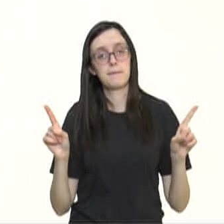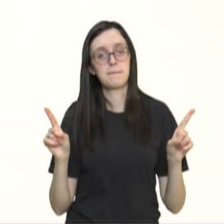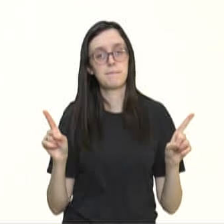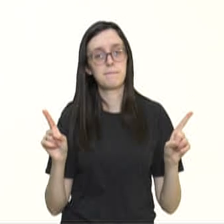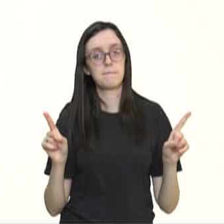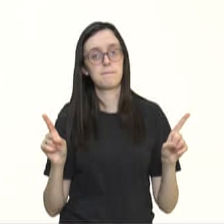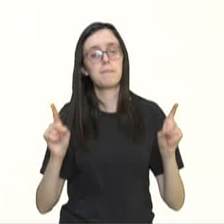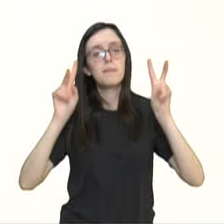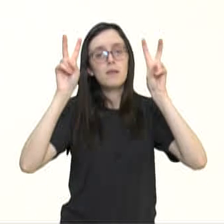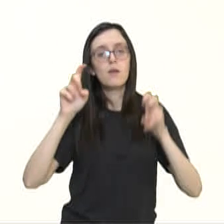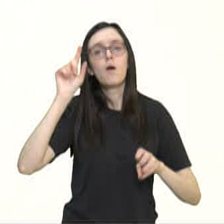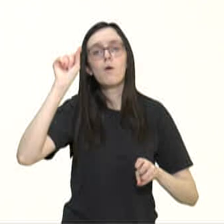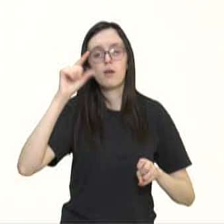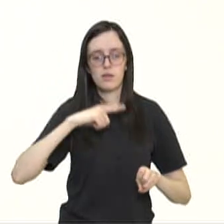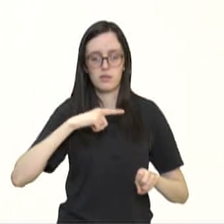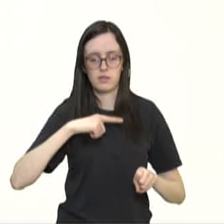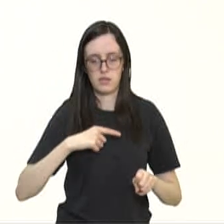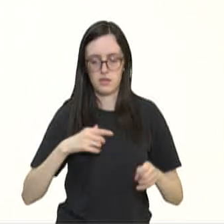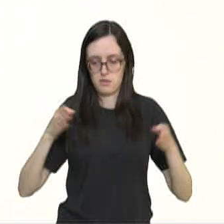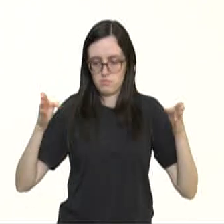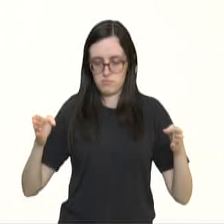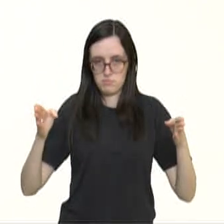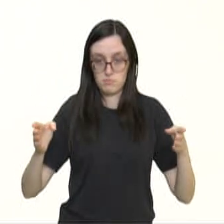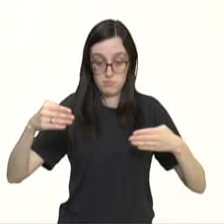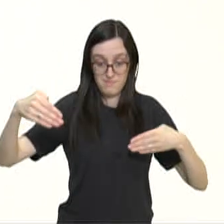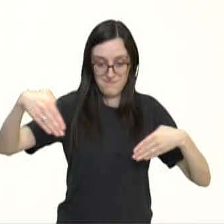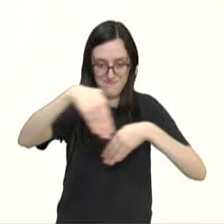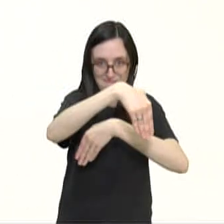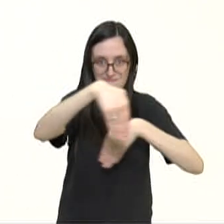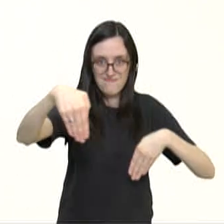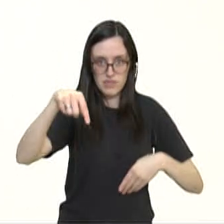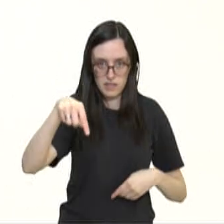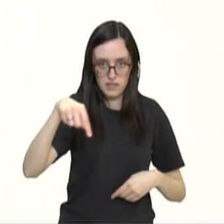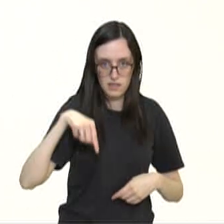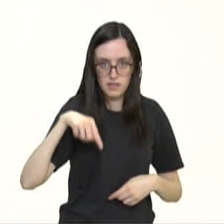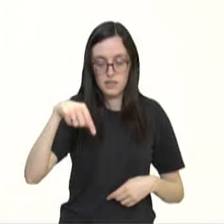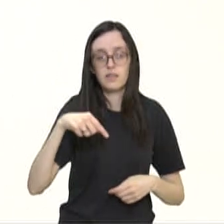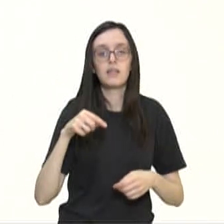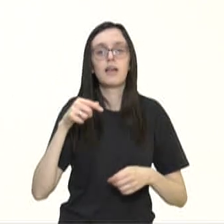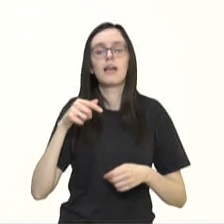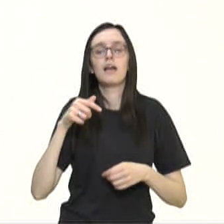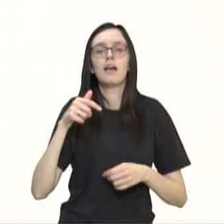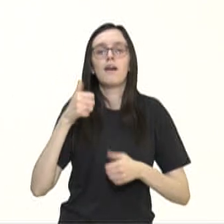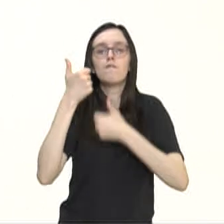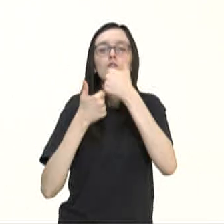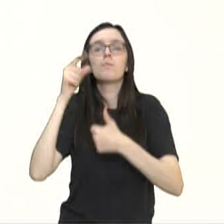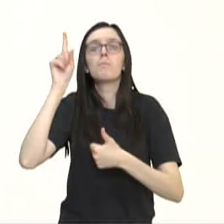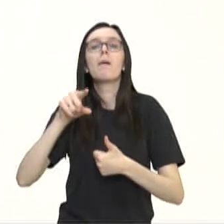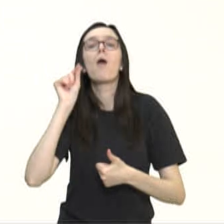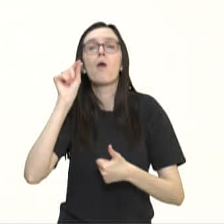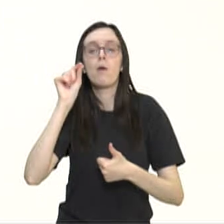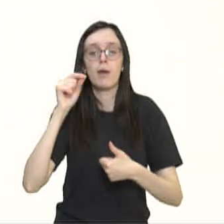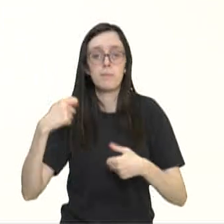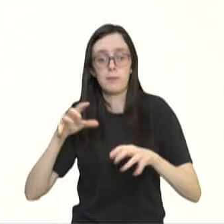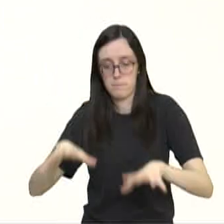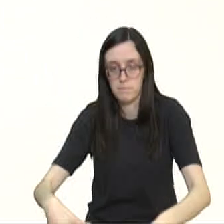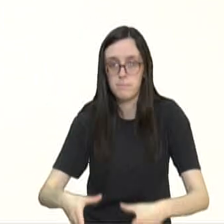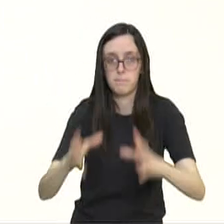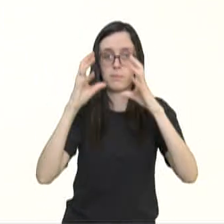é milimétrica e nem sempre a gente consegue enxergar no futebol de campo, né? Essa questão